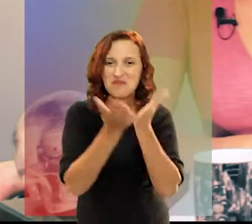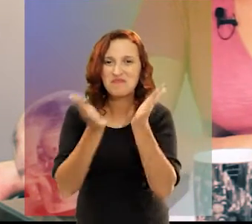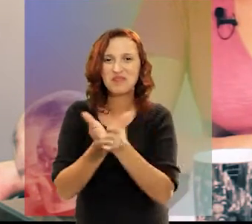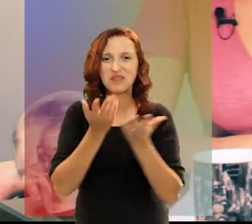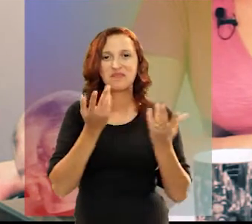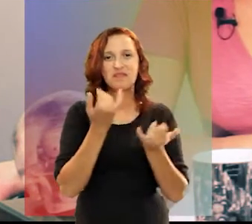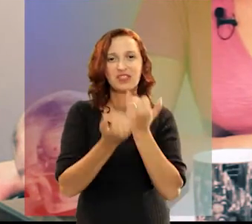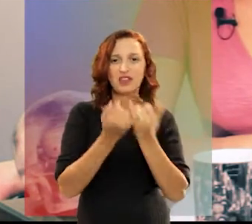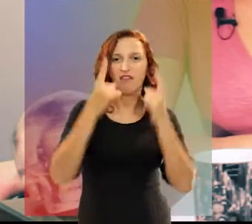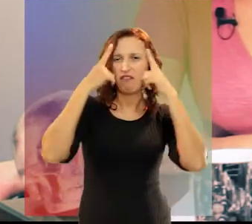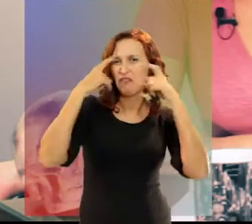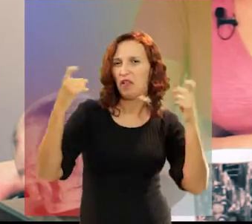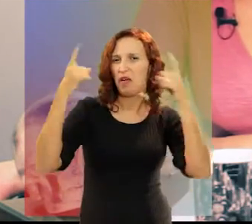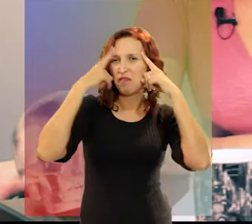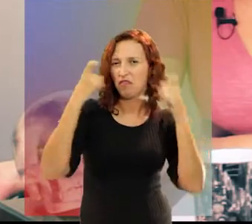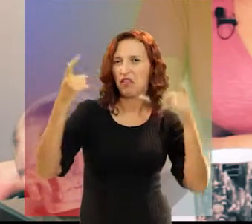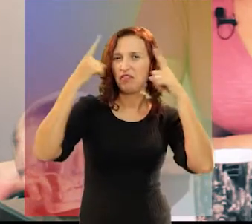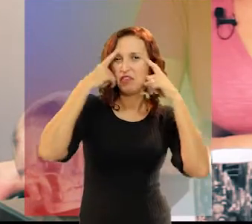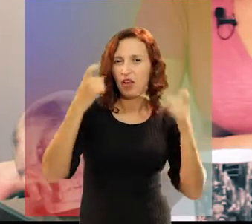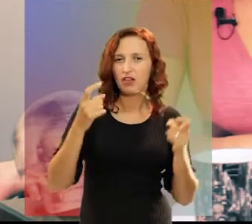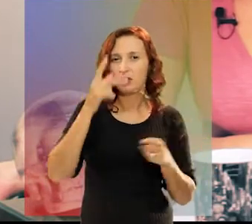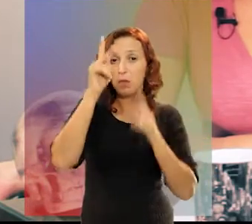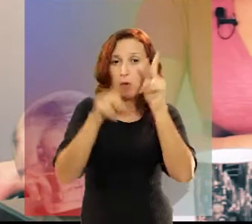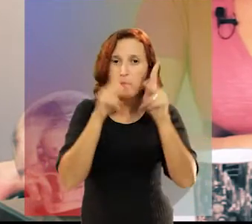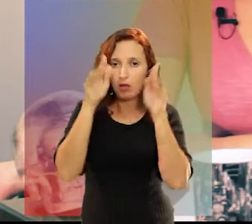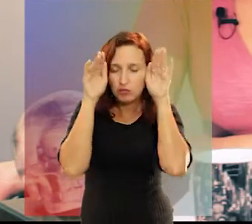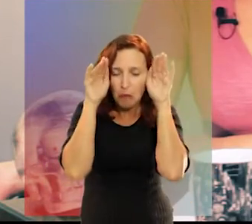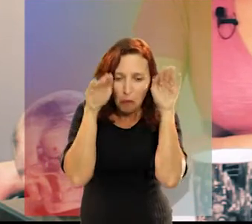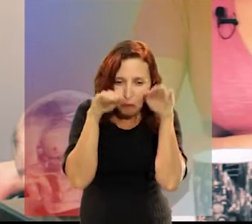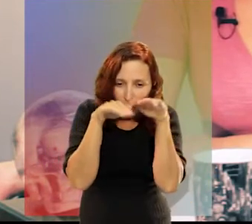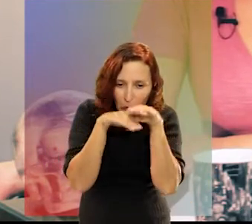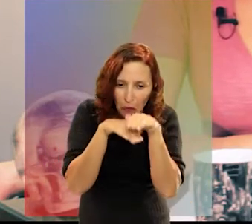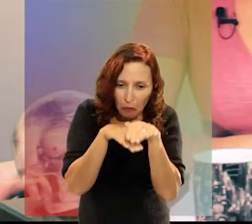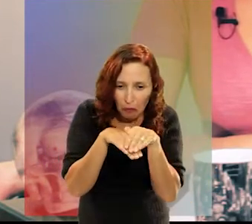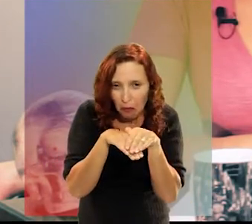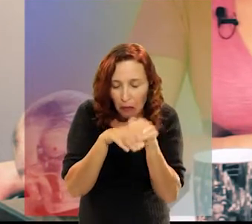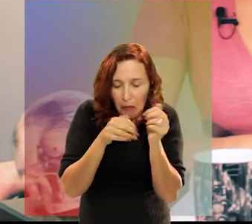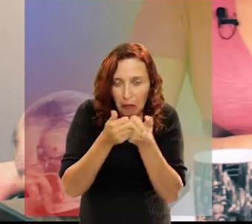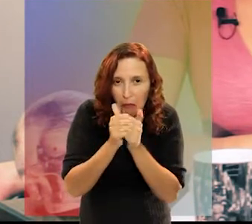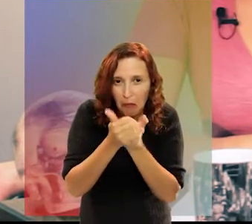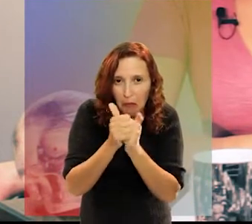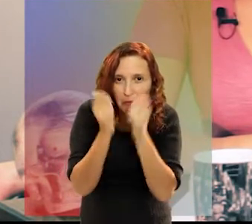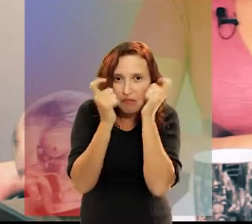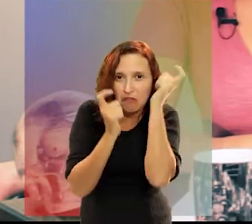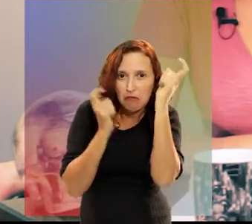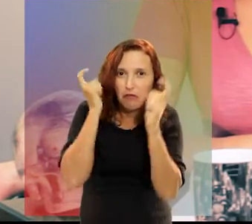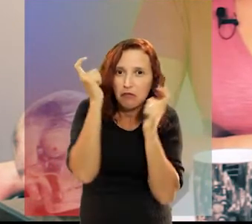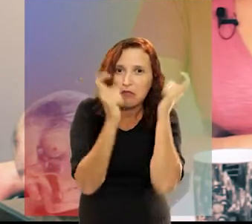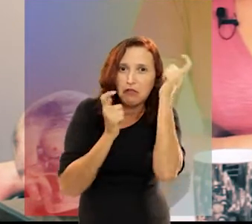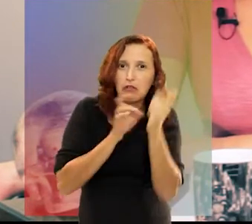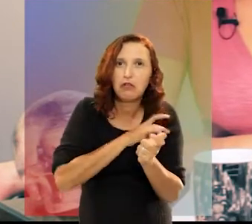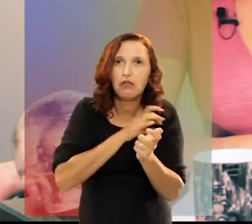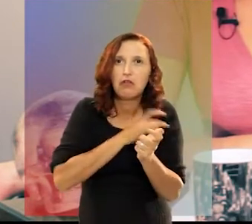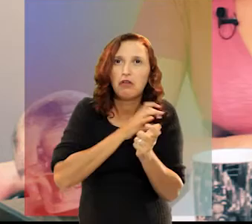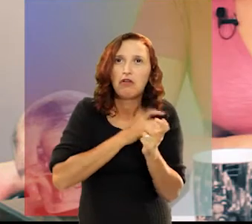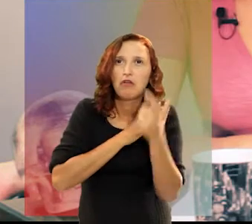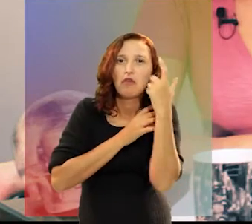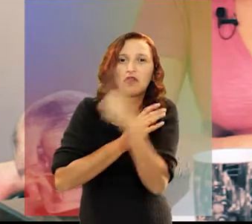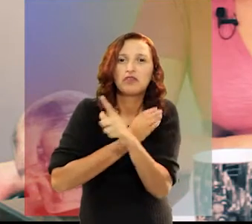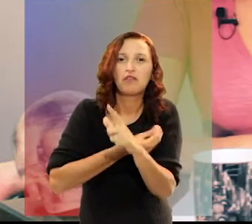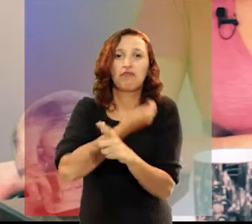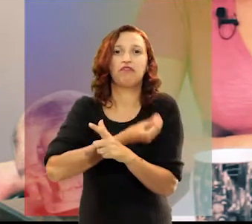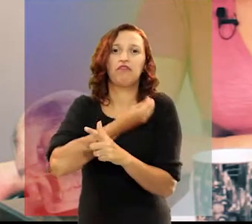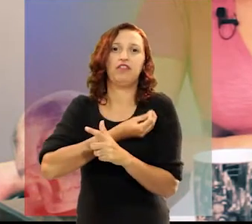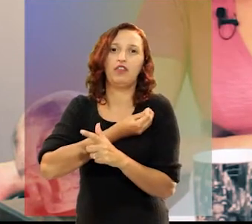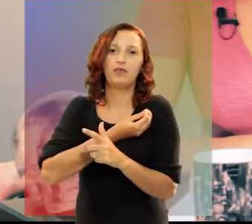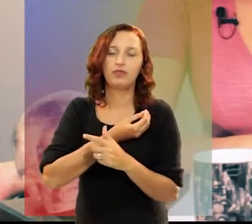batendo, a carne é macia, né? Então tem uma hora que a população já fica muito preocupada com o mínimo, pra conseguir o mínimo